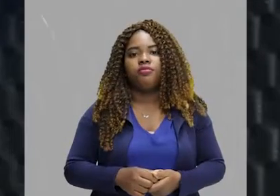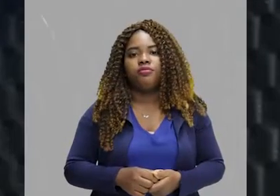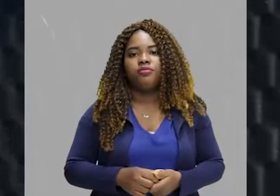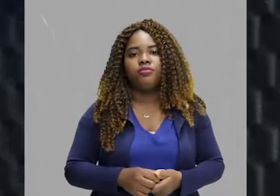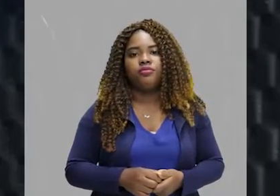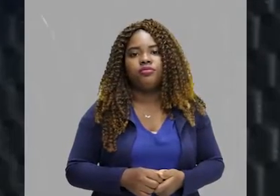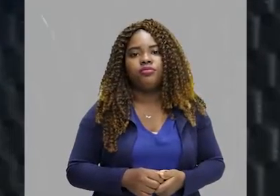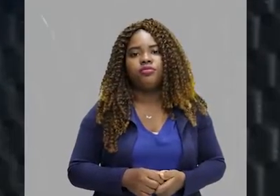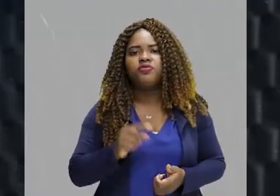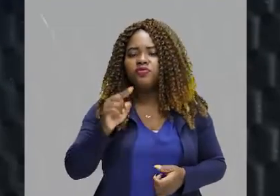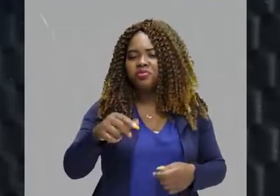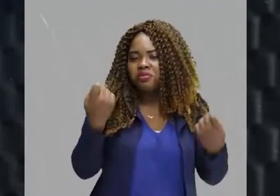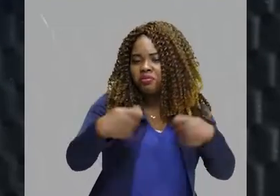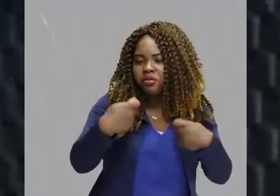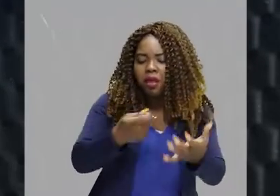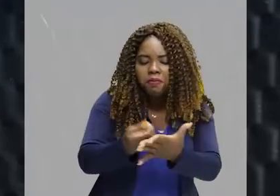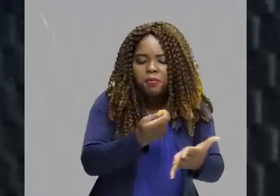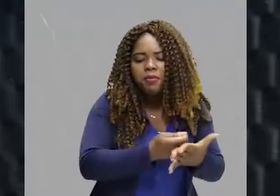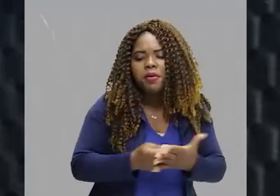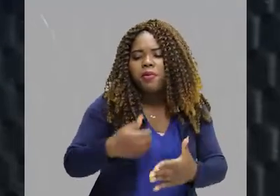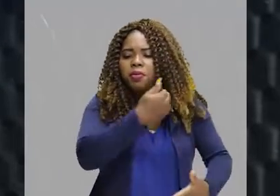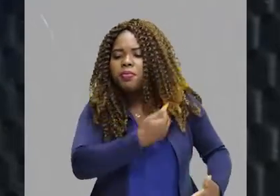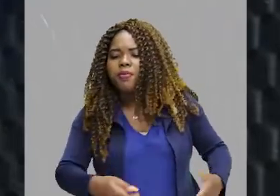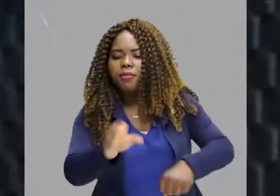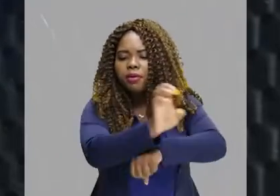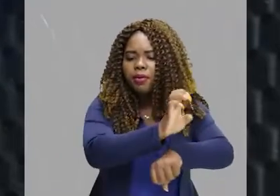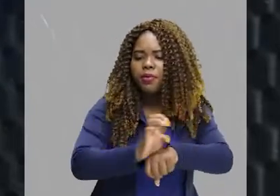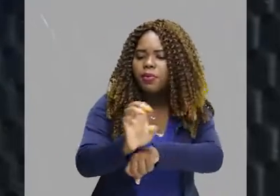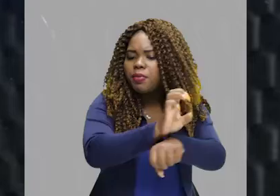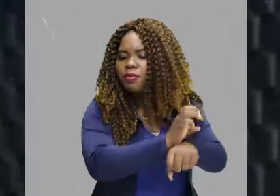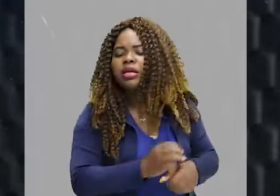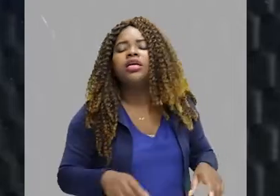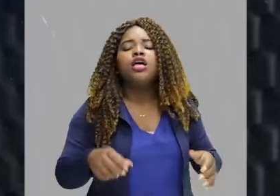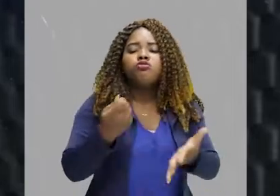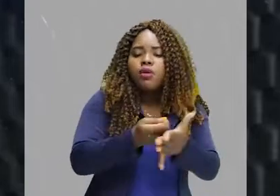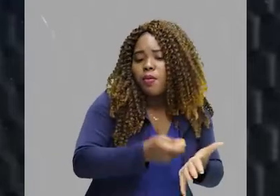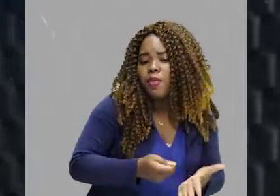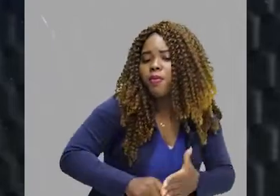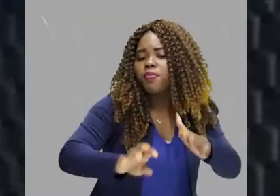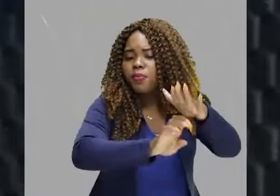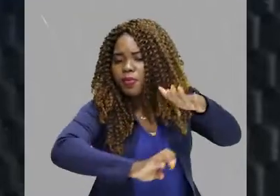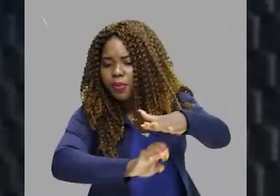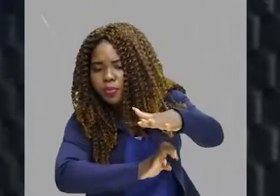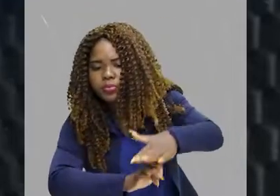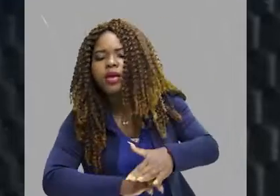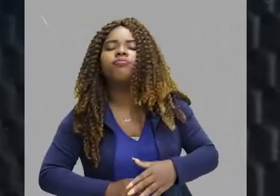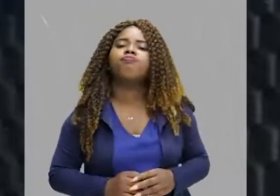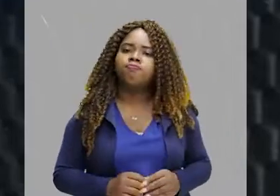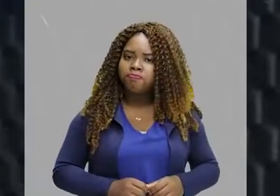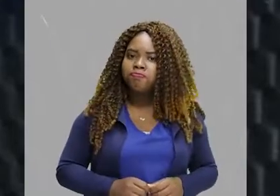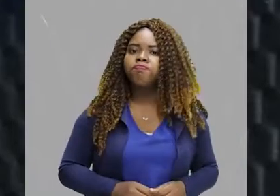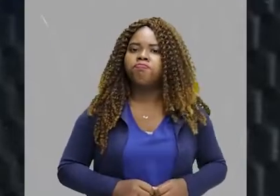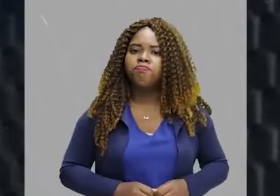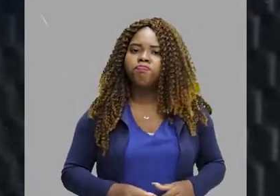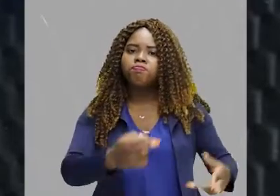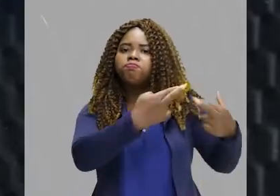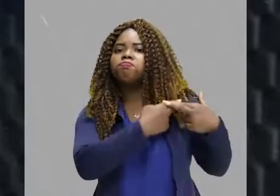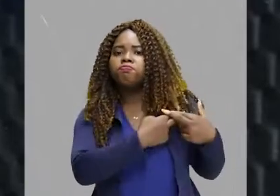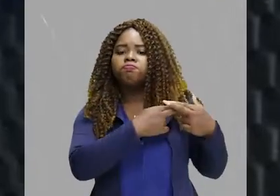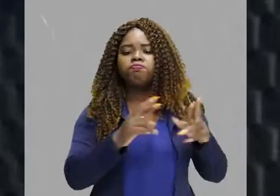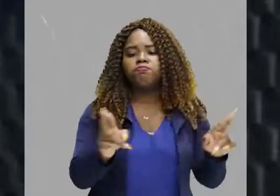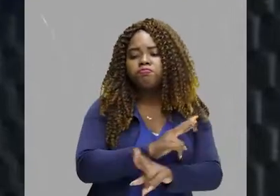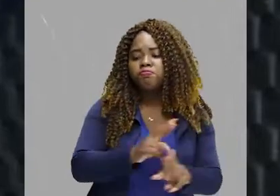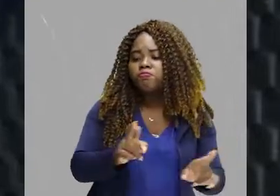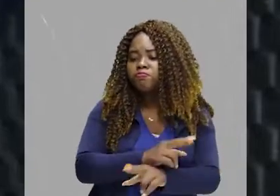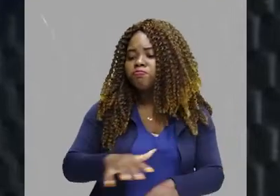é necessário cobrar do governo, cobrar do Estado, cobrar das empresas que elas tenham uma atitude mais responsável em relação